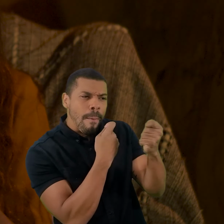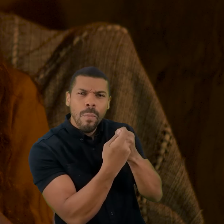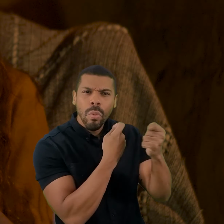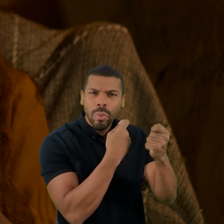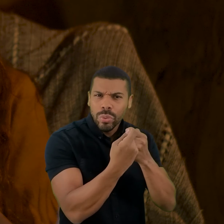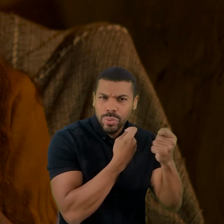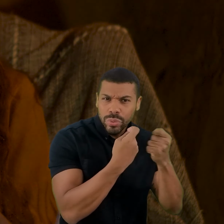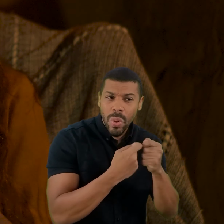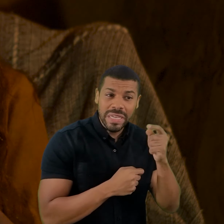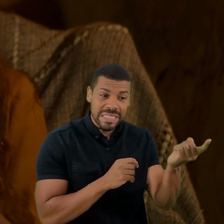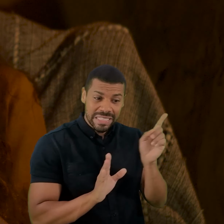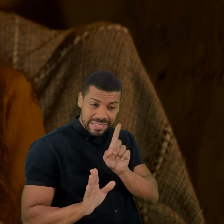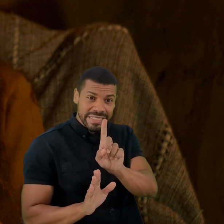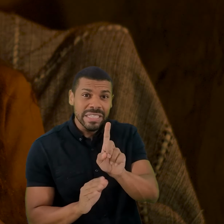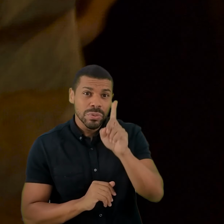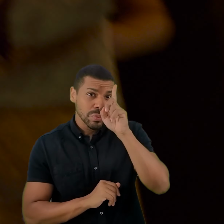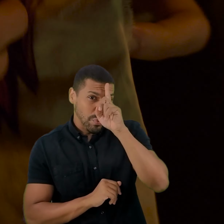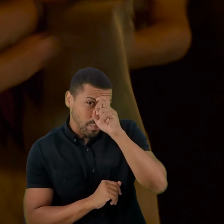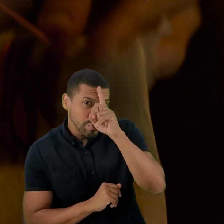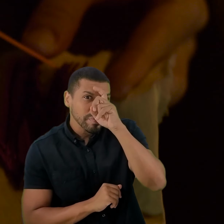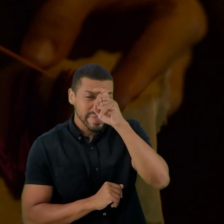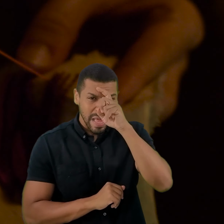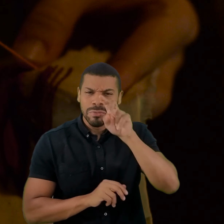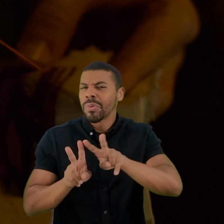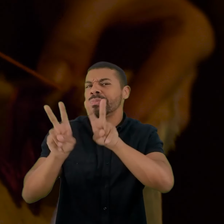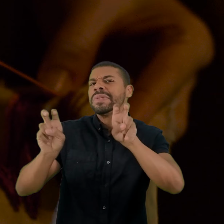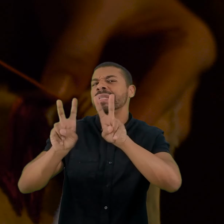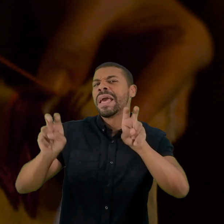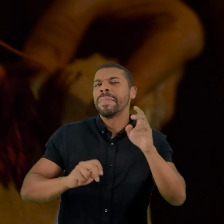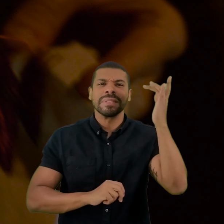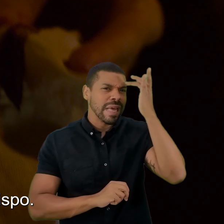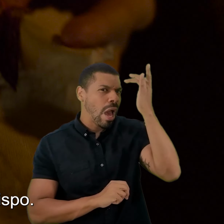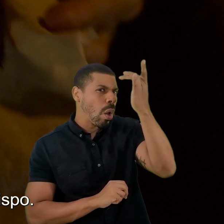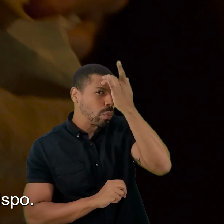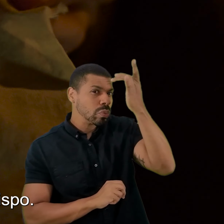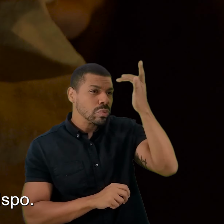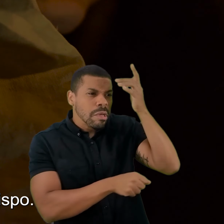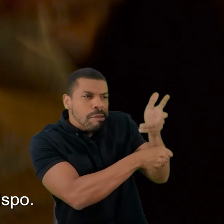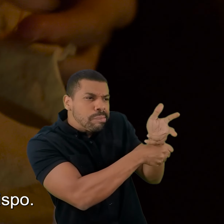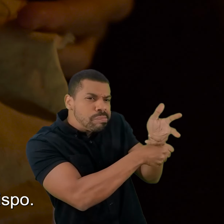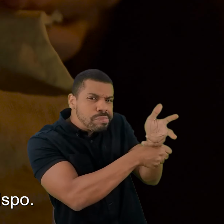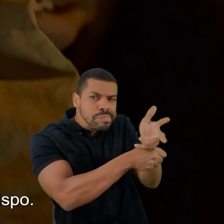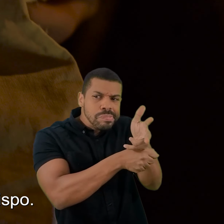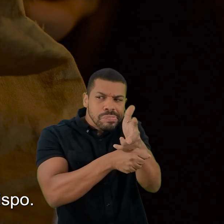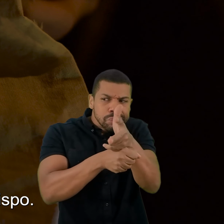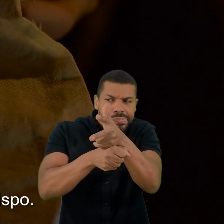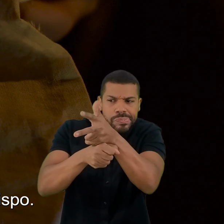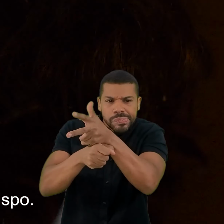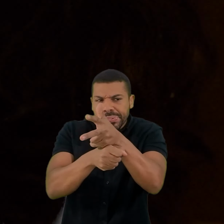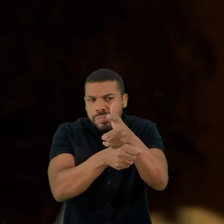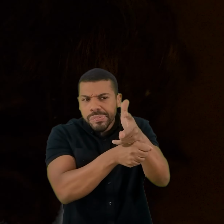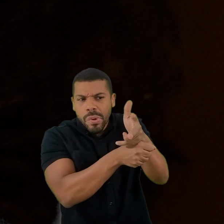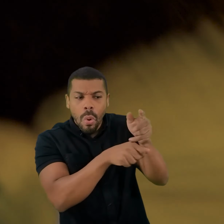Fizeram uma reportagem na colônia Juliano Moreira sobre saúde mental. E por acaso filmaram a